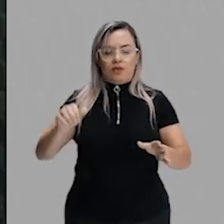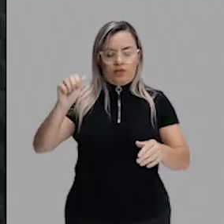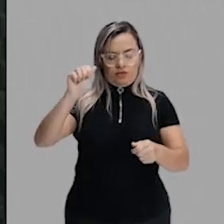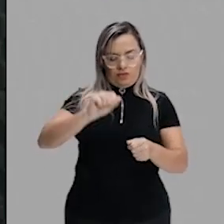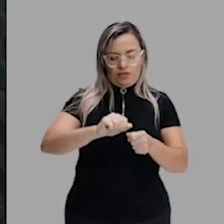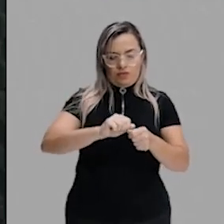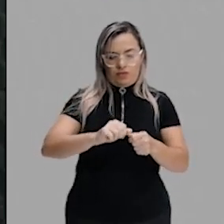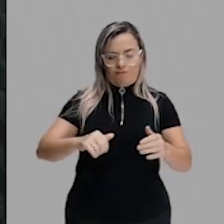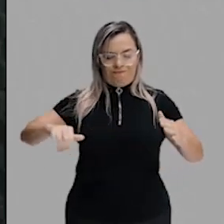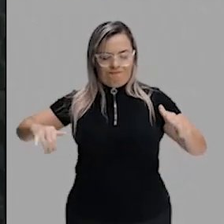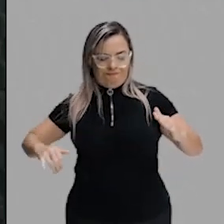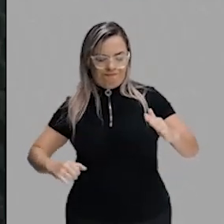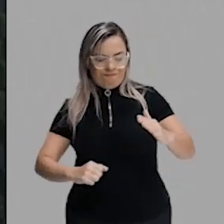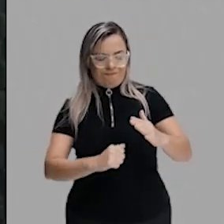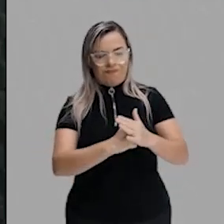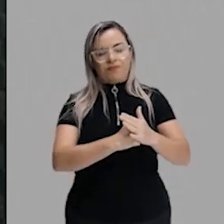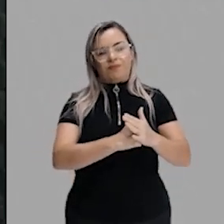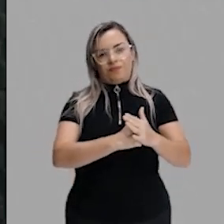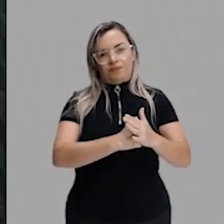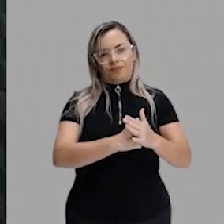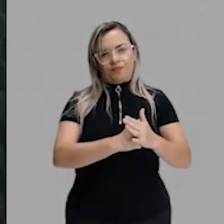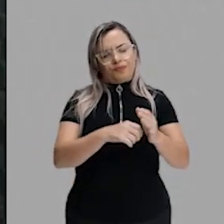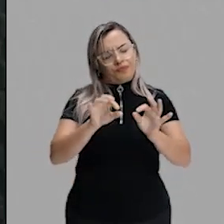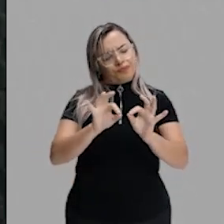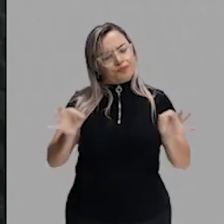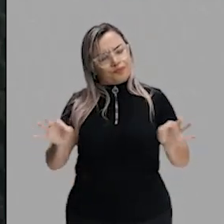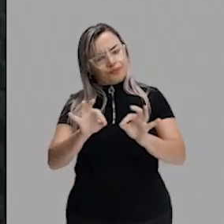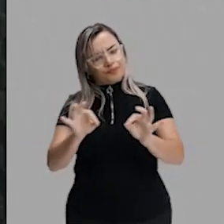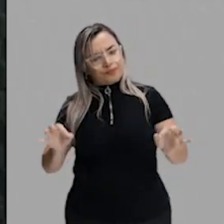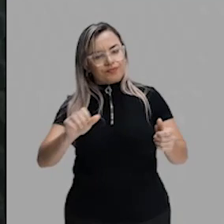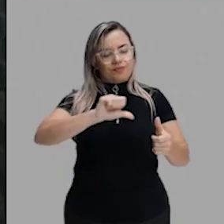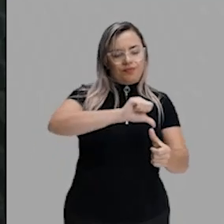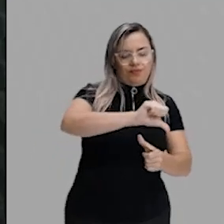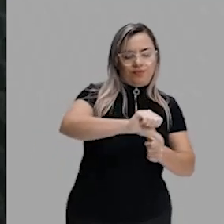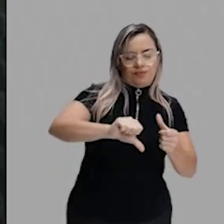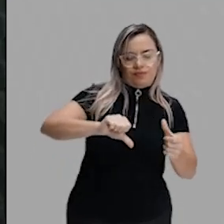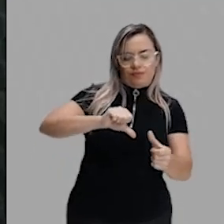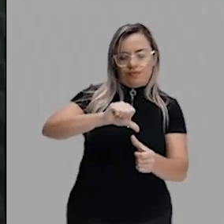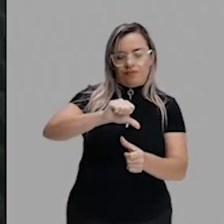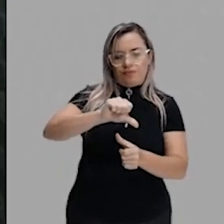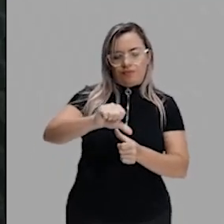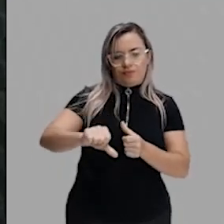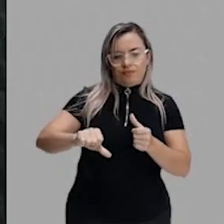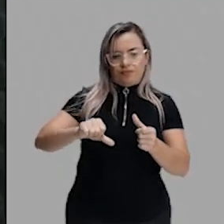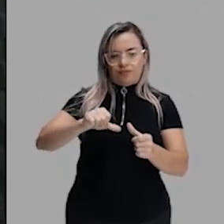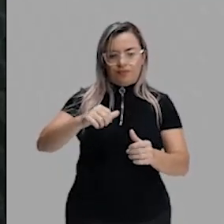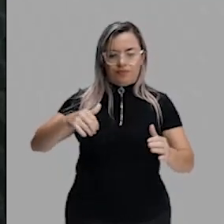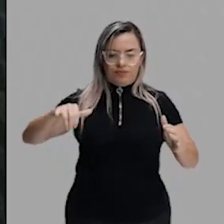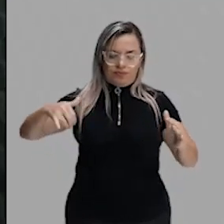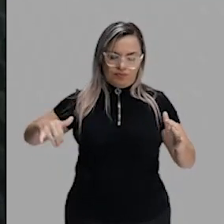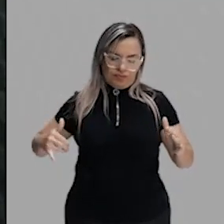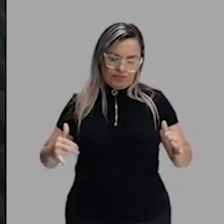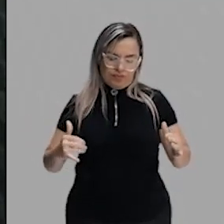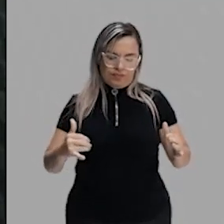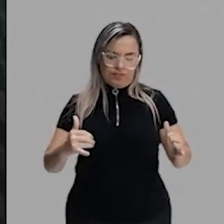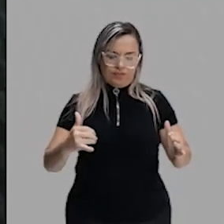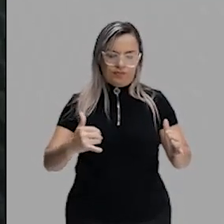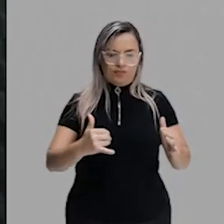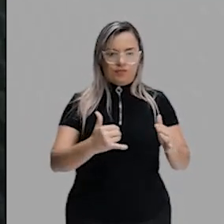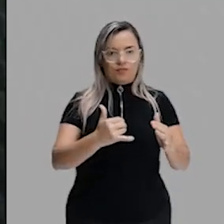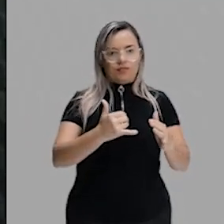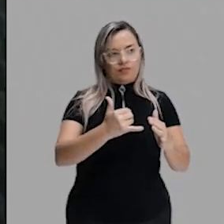passagem da corrente elétrica? Muito simples. Ele vai transformar parte da corrente elétrica